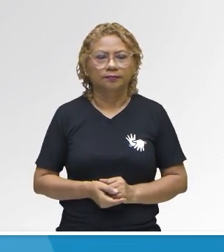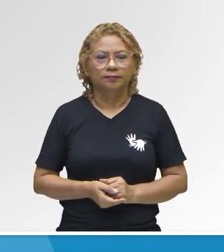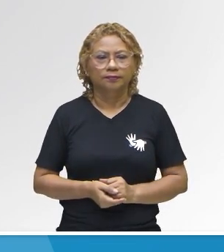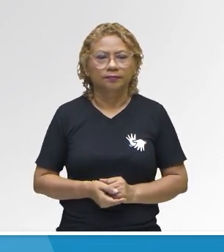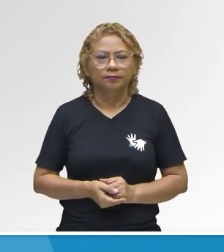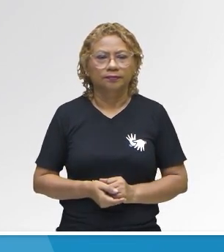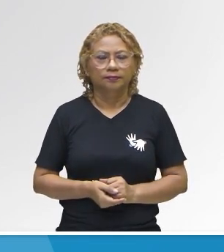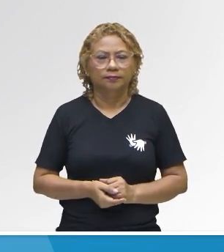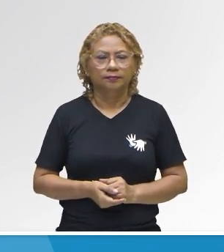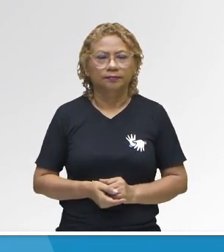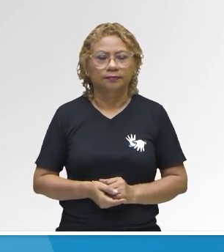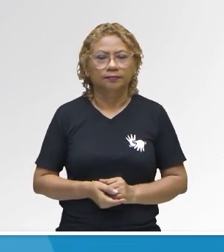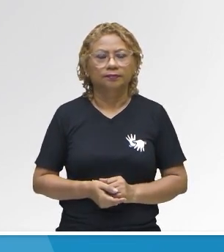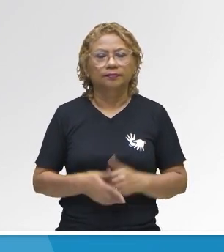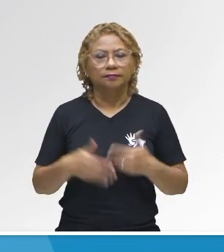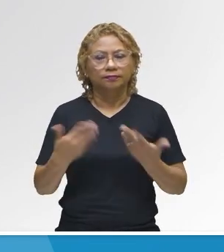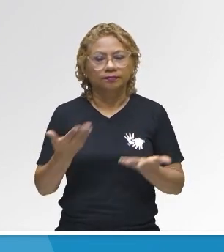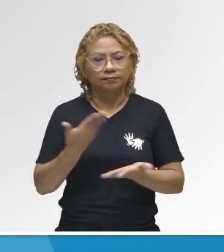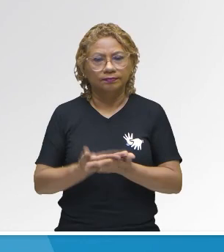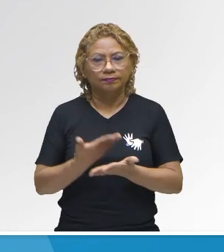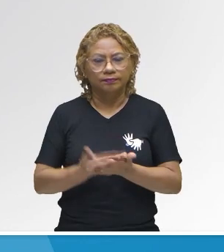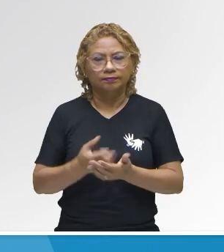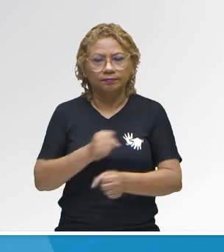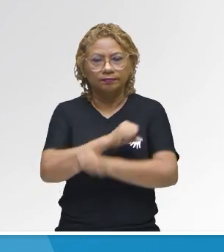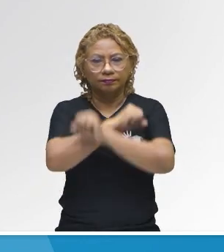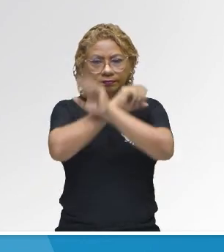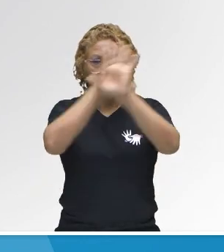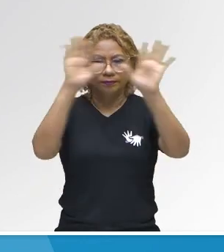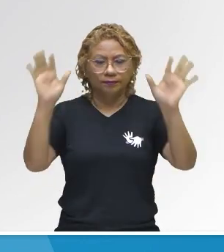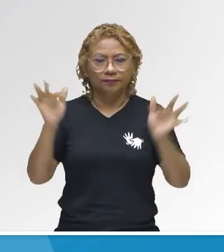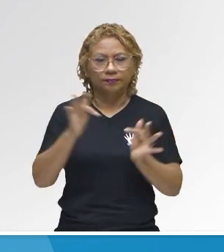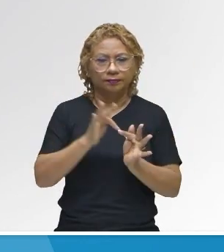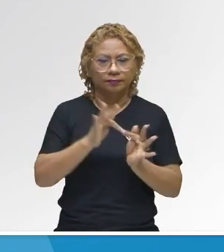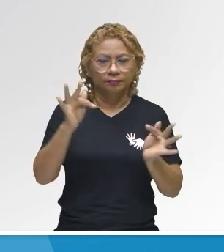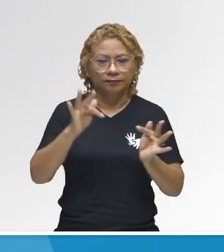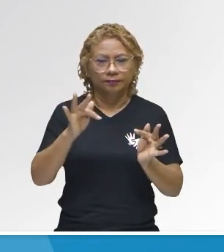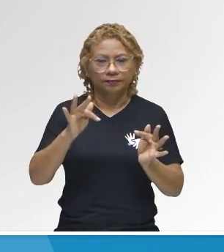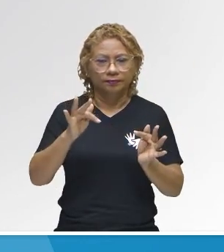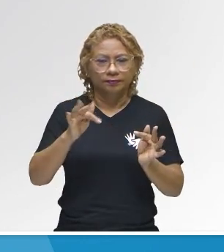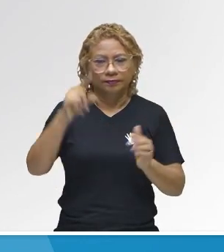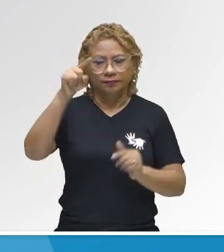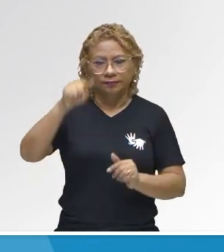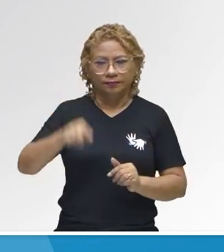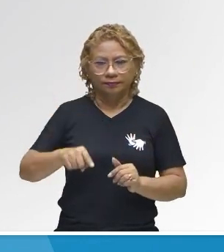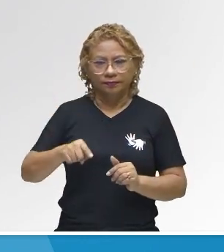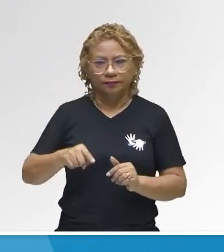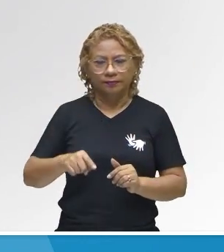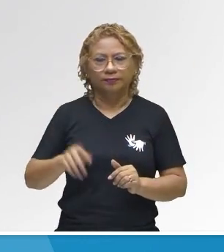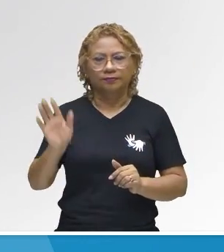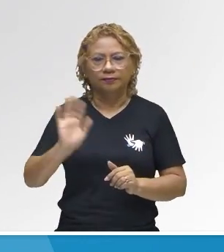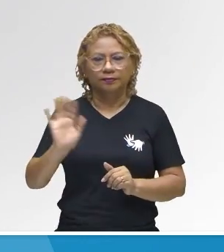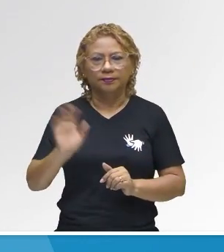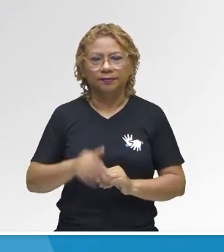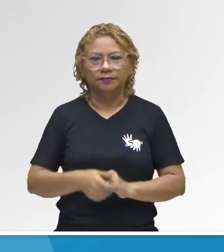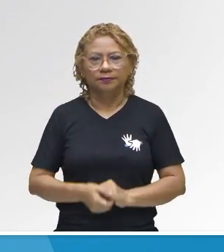E essa foi a nossa aula sobre a função tangente. Até a próxima!